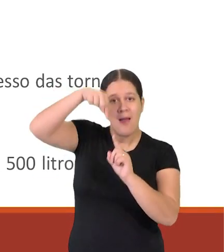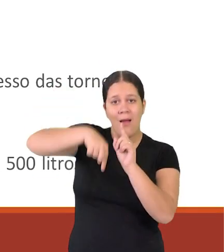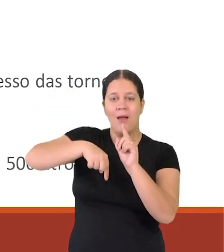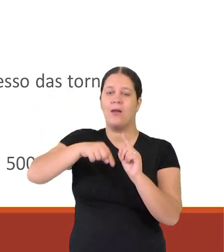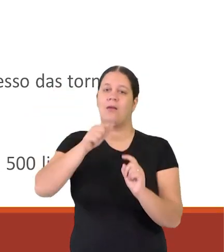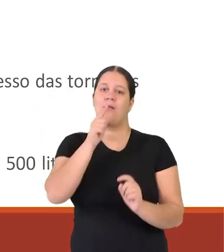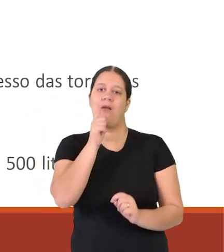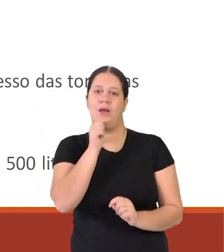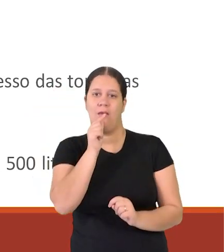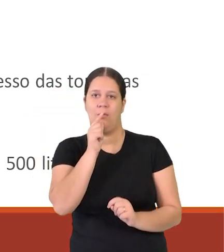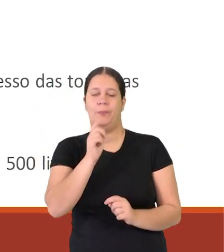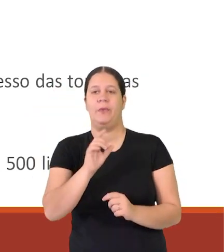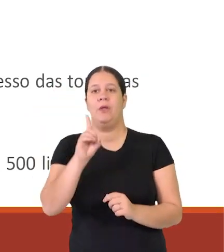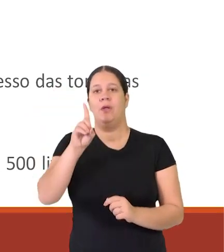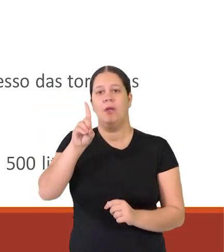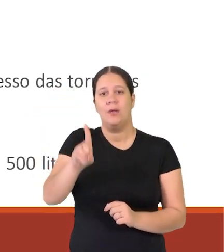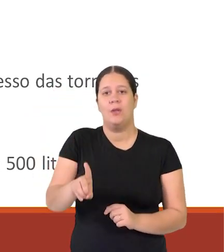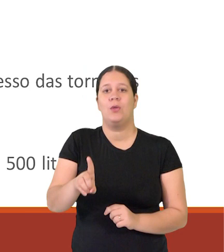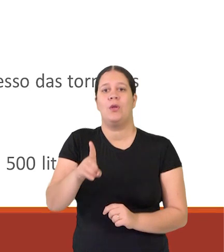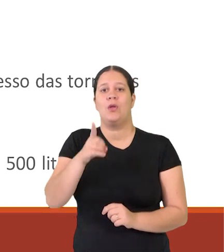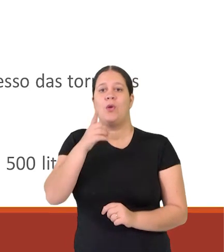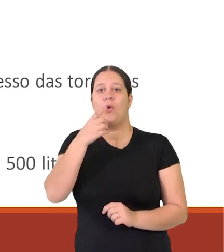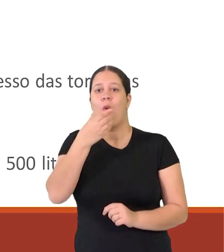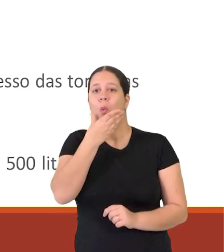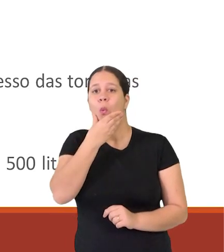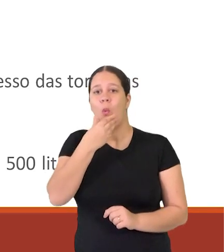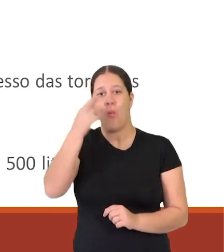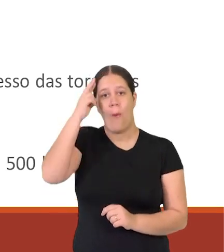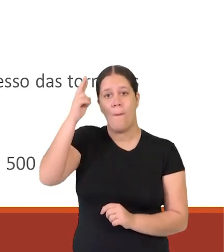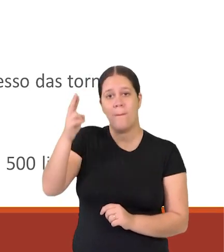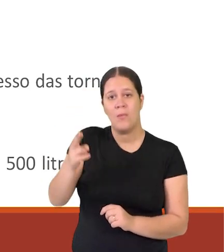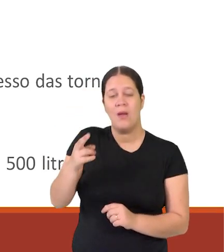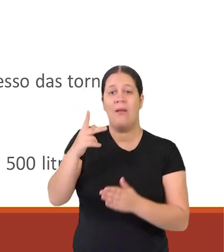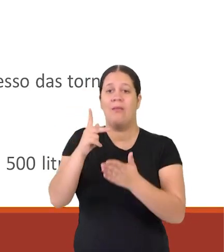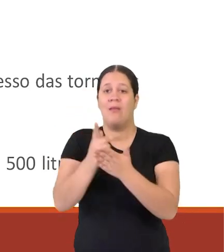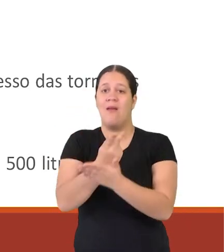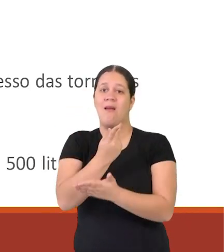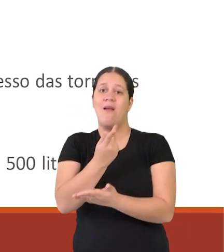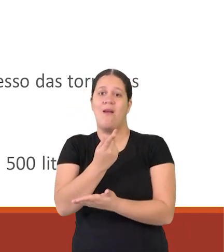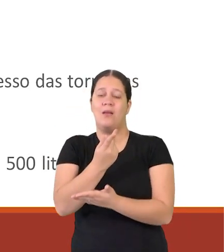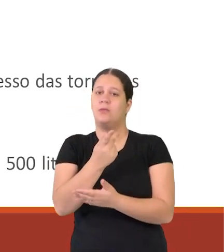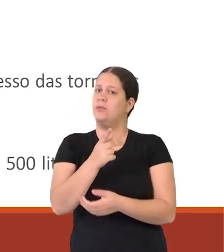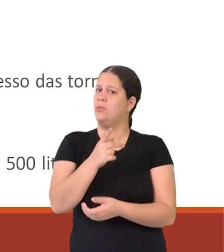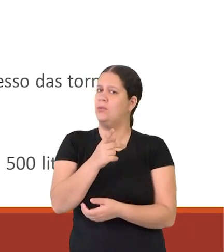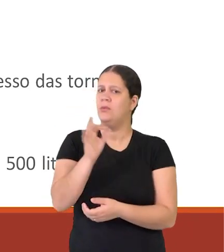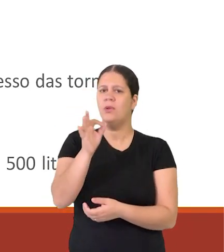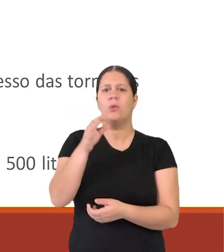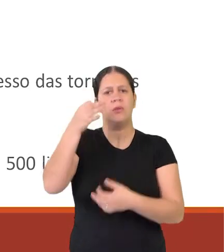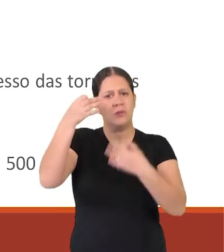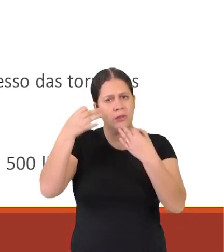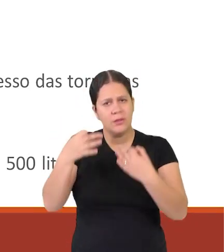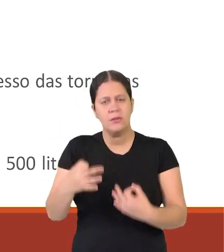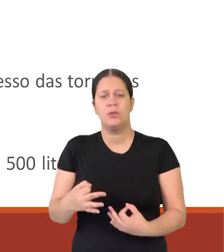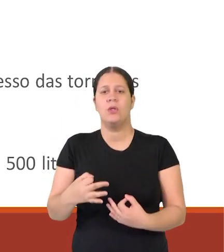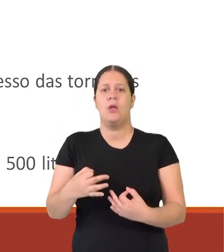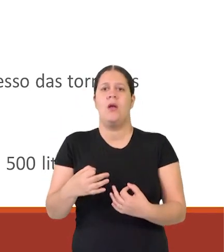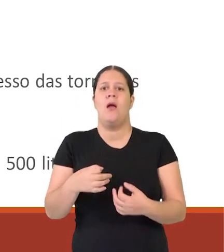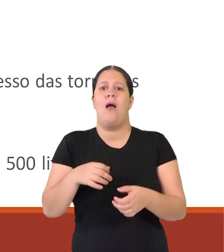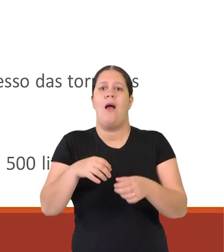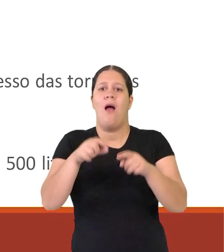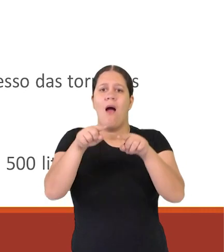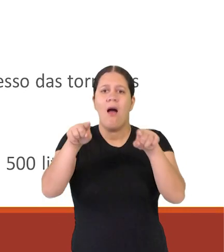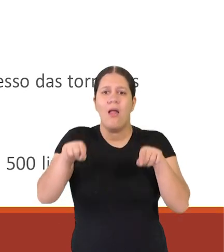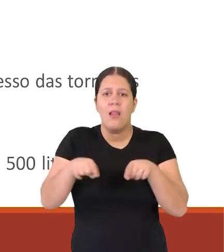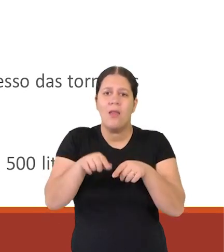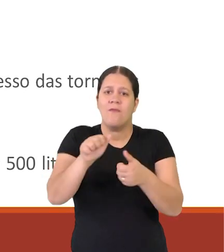beleza? Letra D. O proprietário está enganado em relação ao consumo de água. Não, ele está certo. Veja que a lavanderia, ela consome